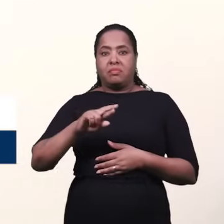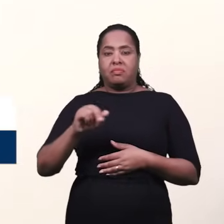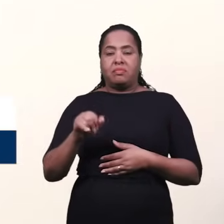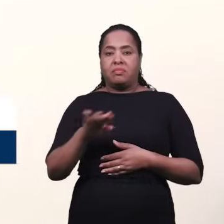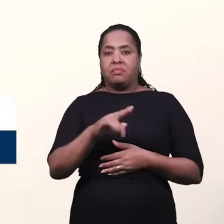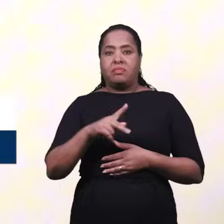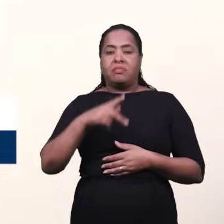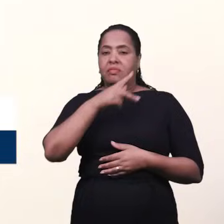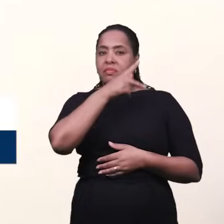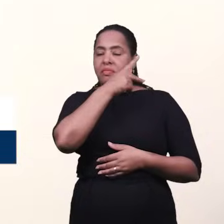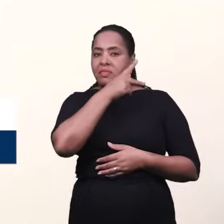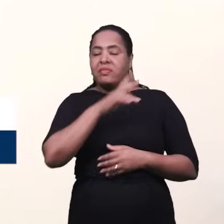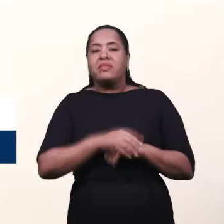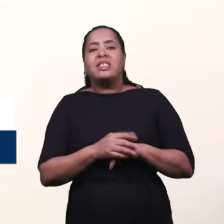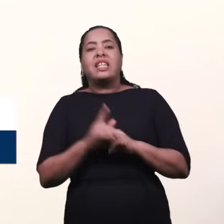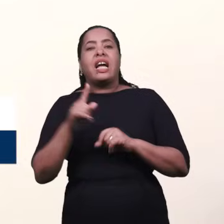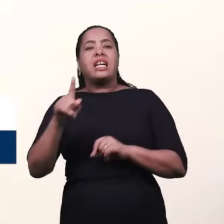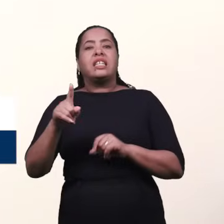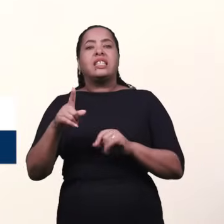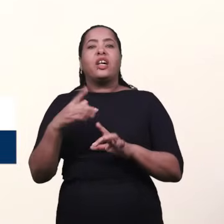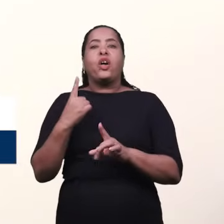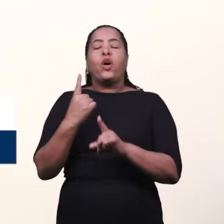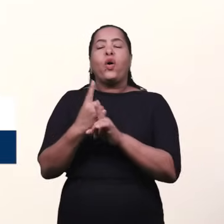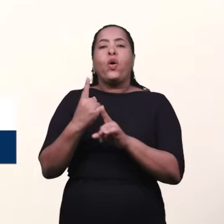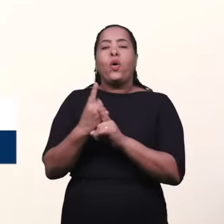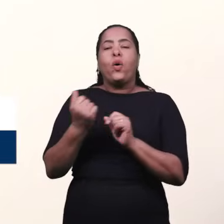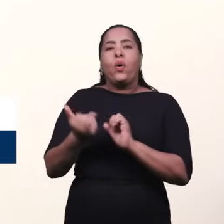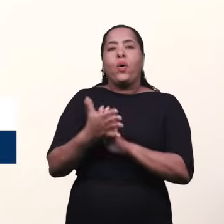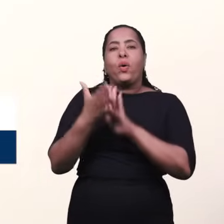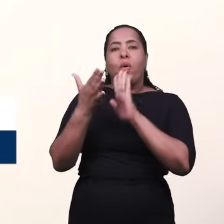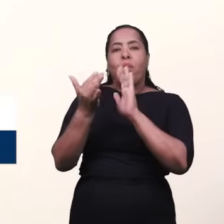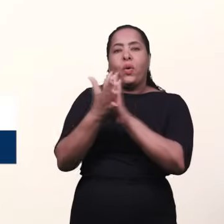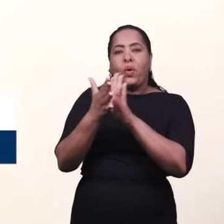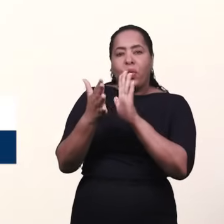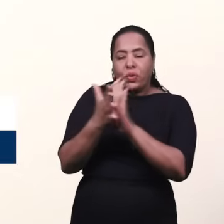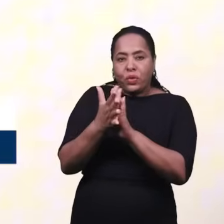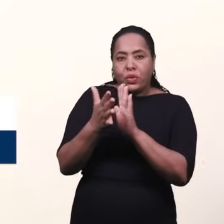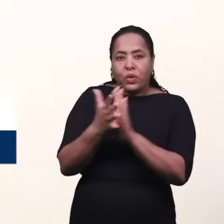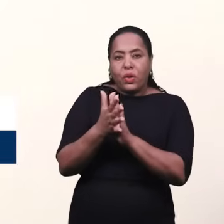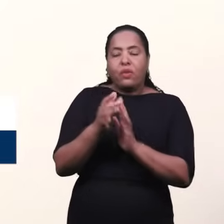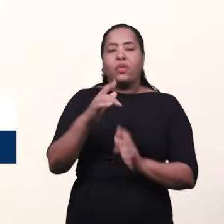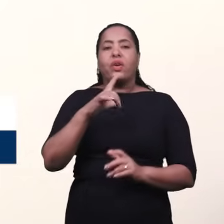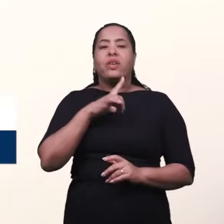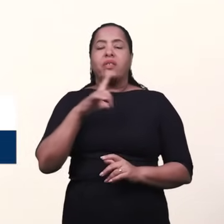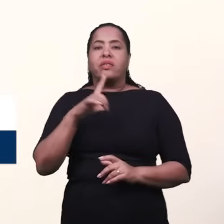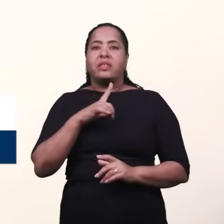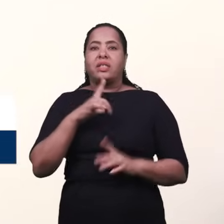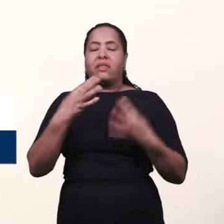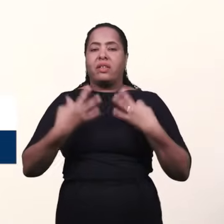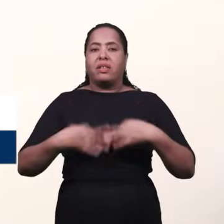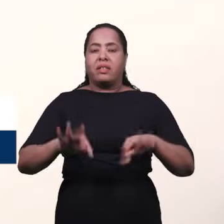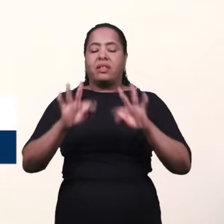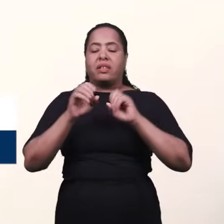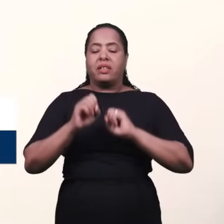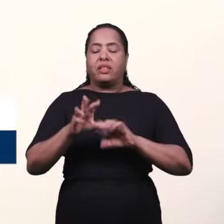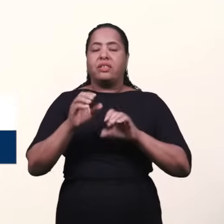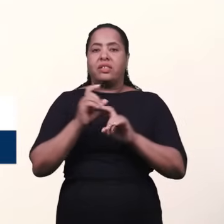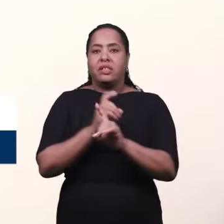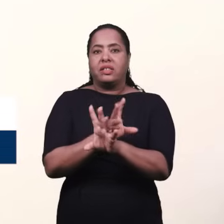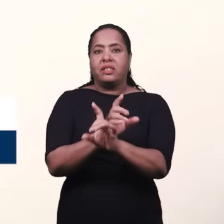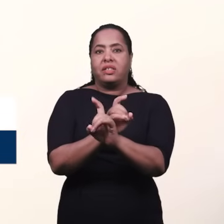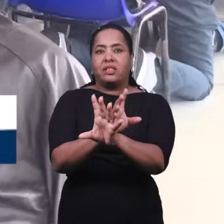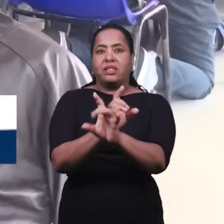Por lá, tivemos um encontro de louvor no Manaim, onde os seminaristas tiveram a parte técnica e o ensino